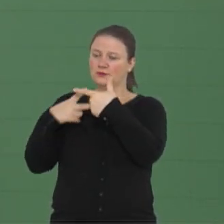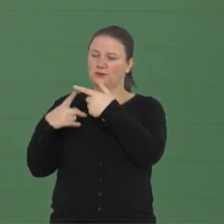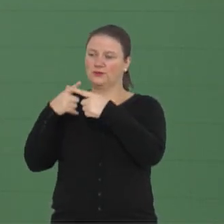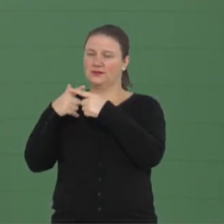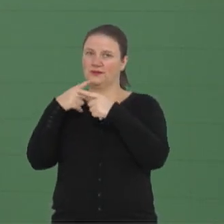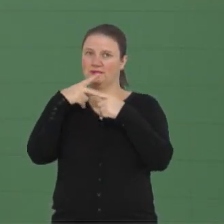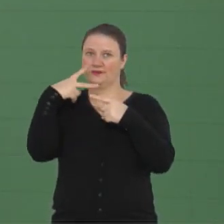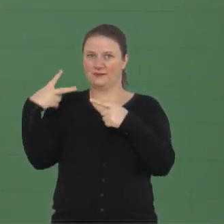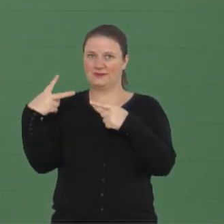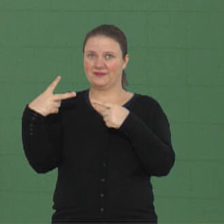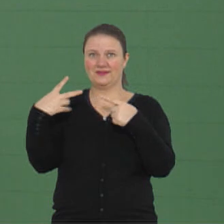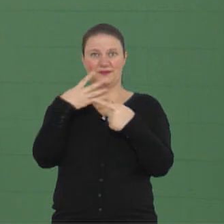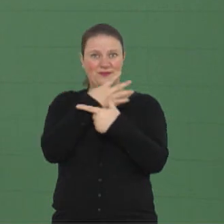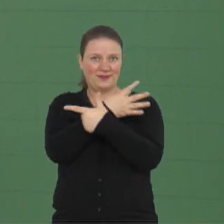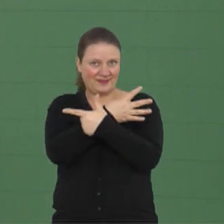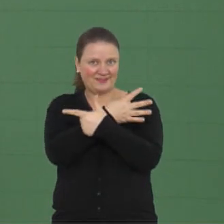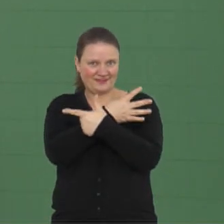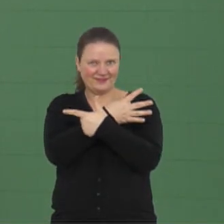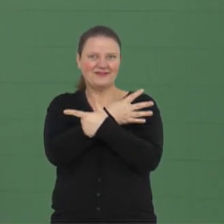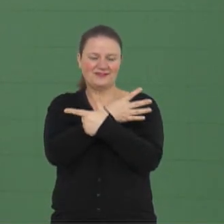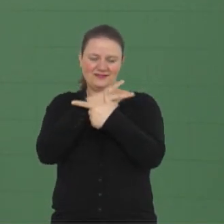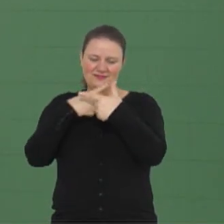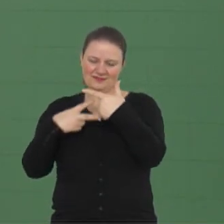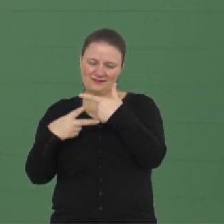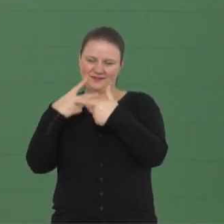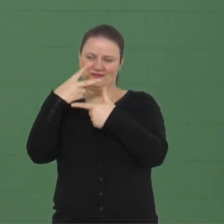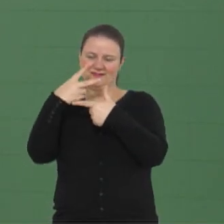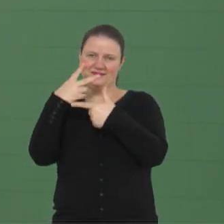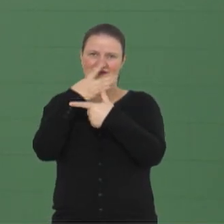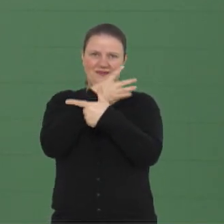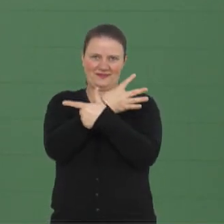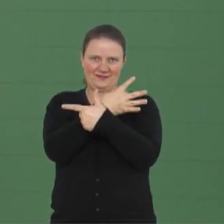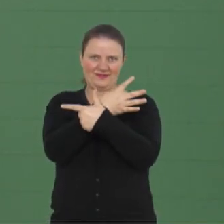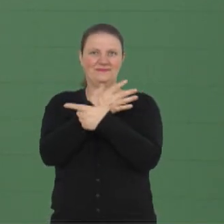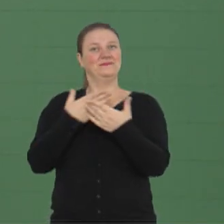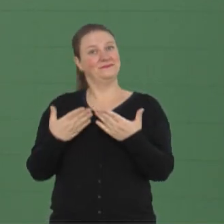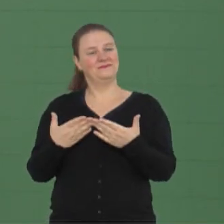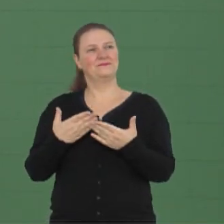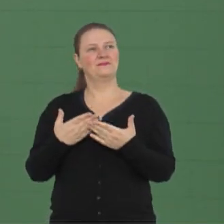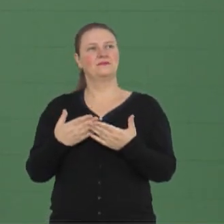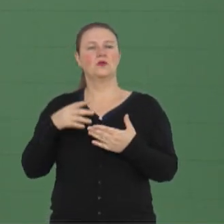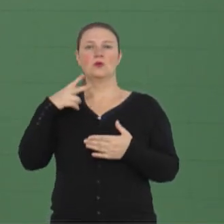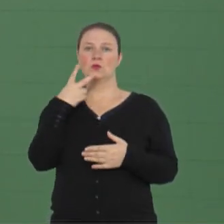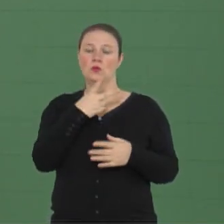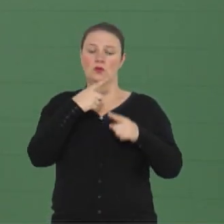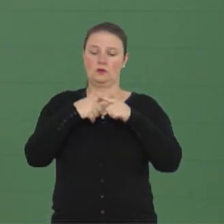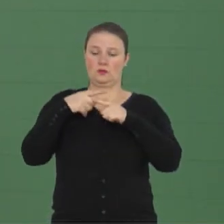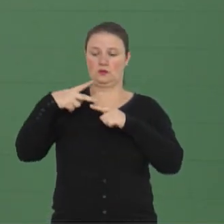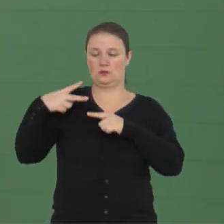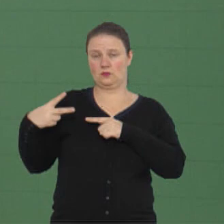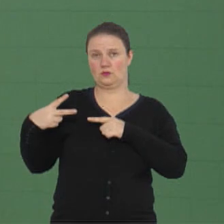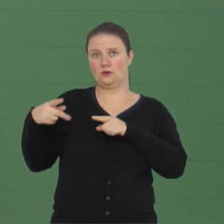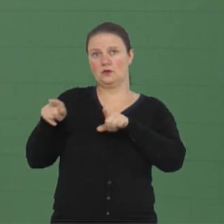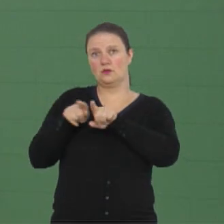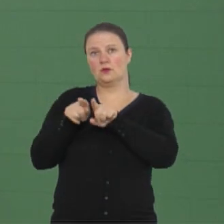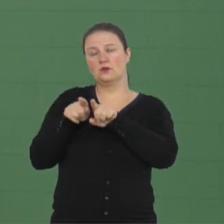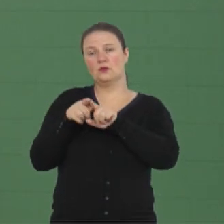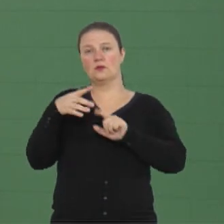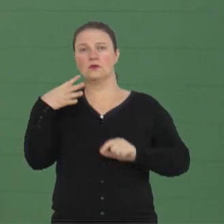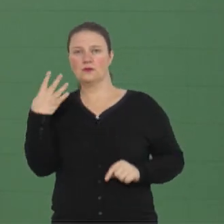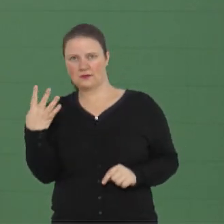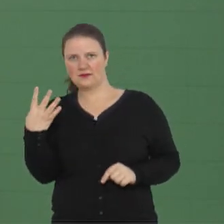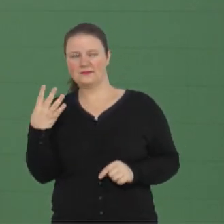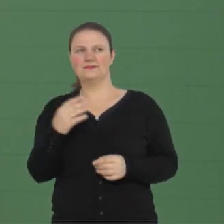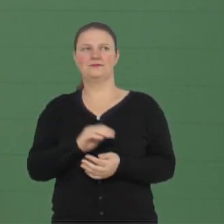solução? Muito bem, você vai lembrar que é o número 2. 2 vezes 2 é quanto?